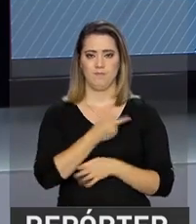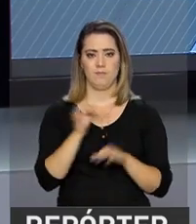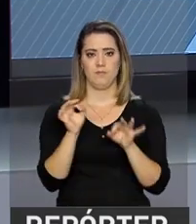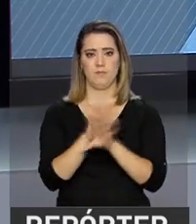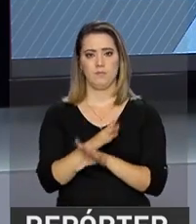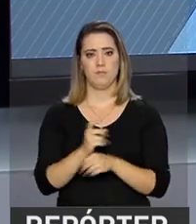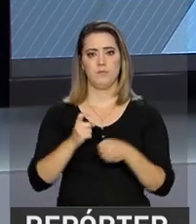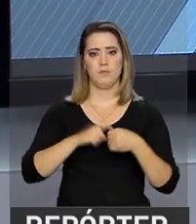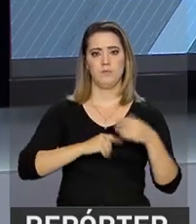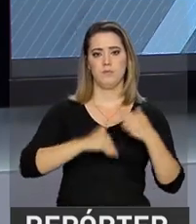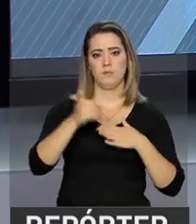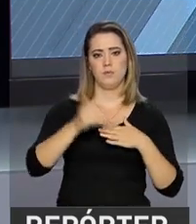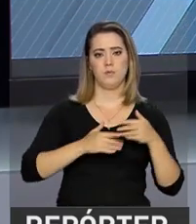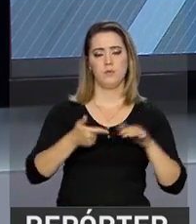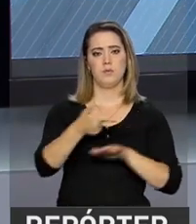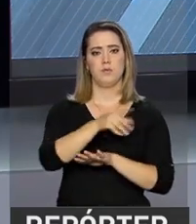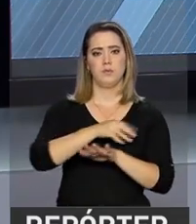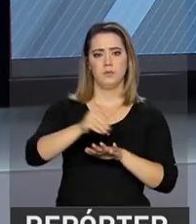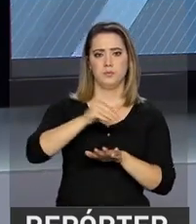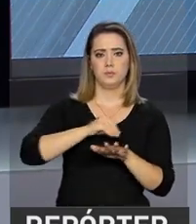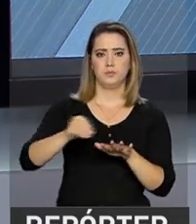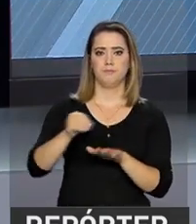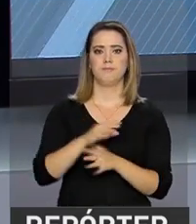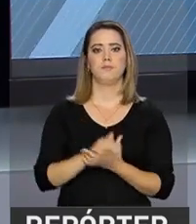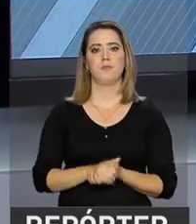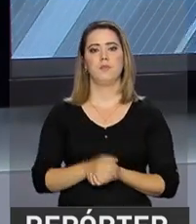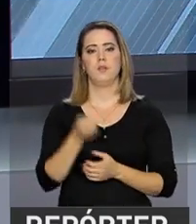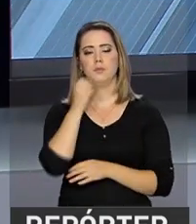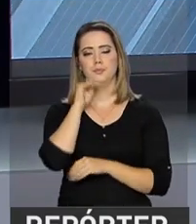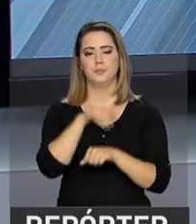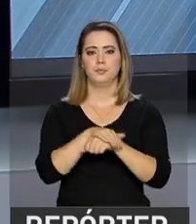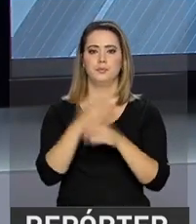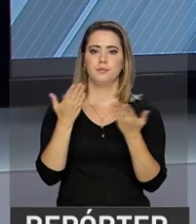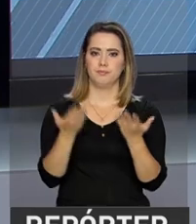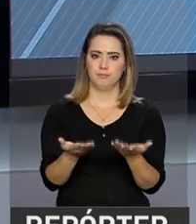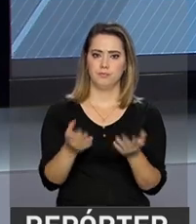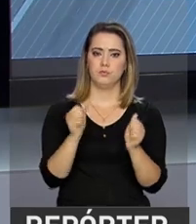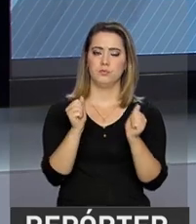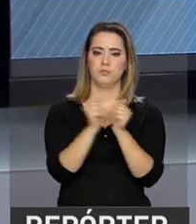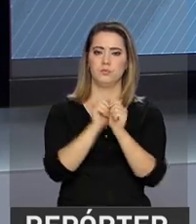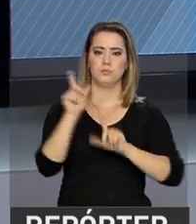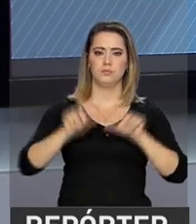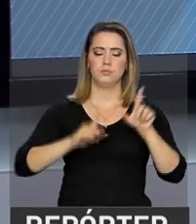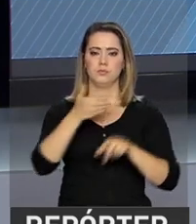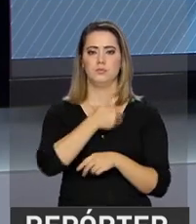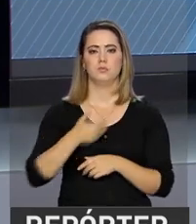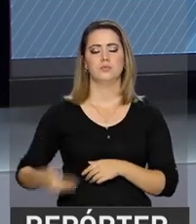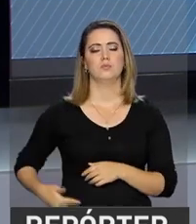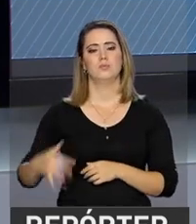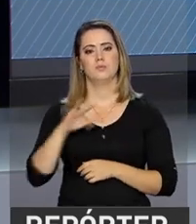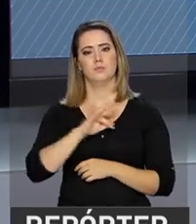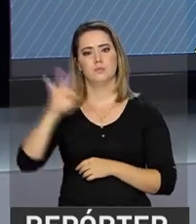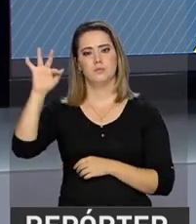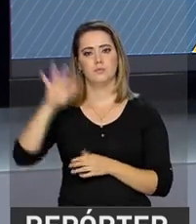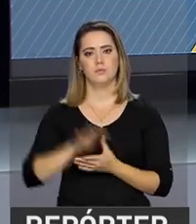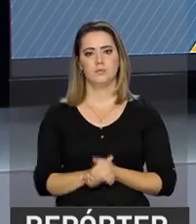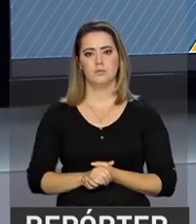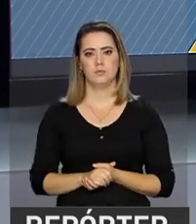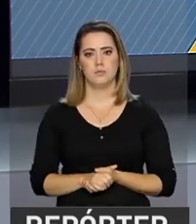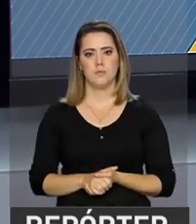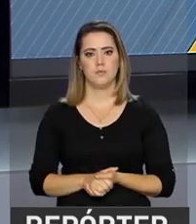ficamos por aqui voltamos a qualquer momento com outras informações uma boa noite pra você continue com a gente na nbr a tv do governo